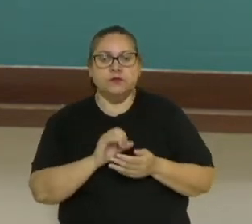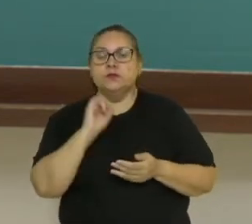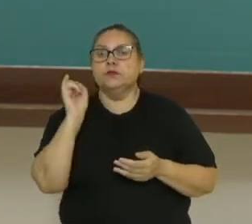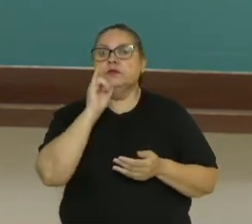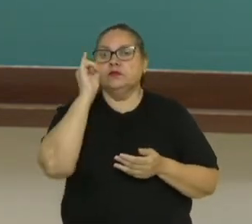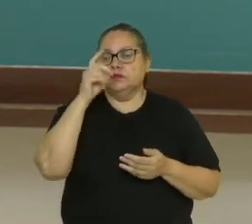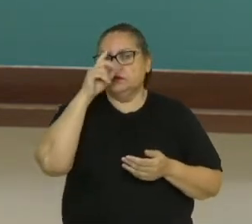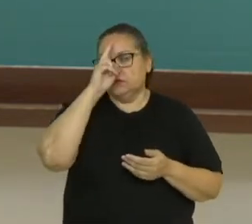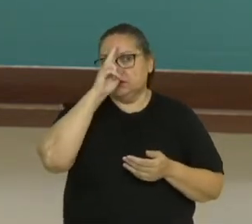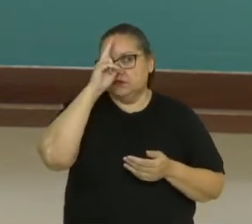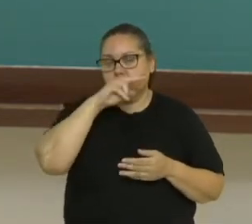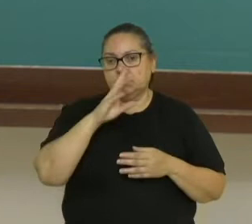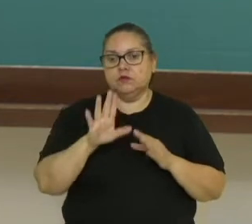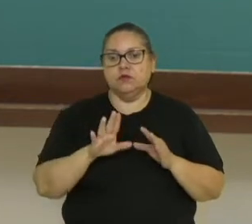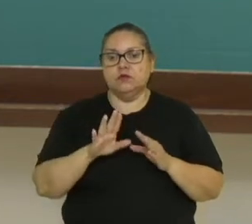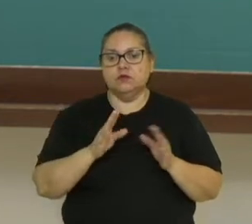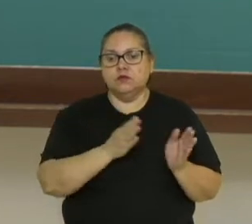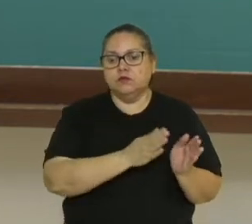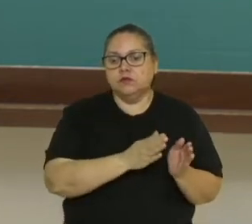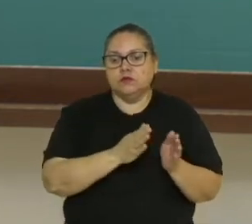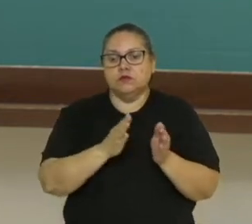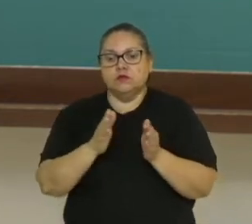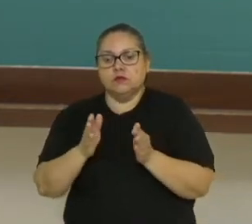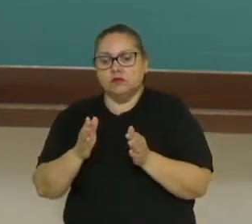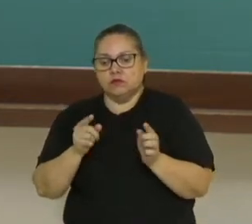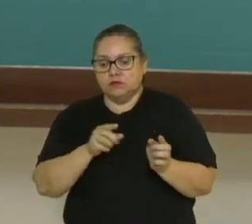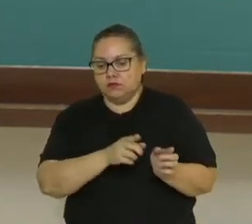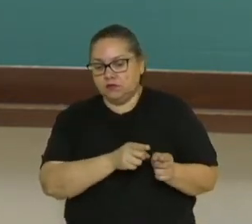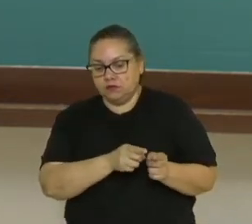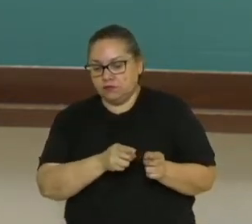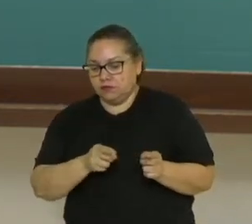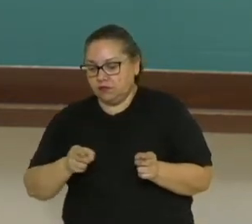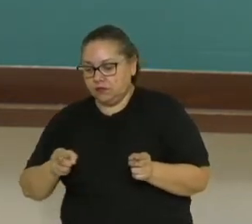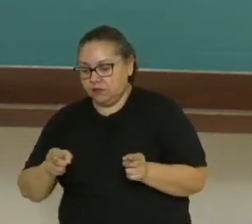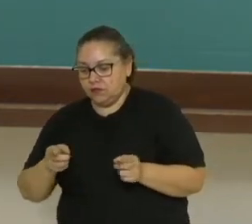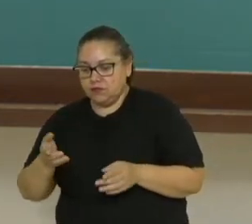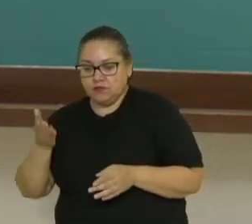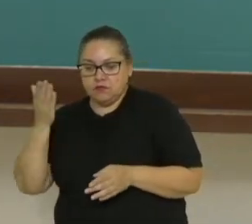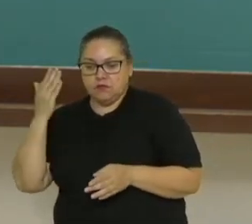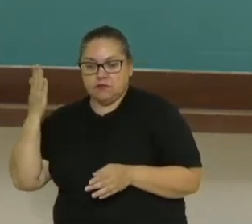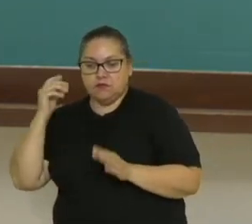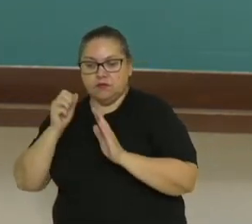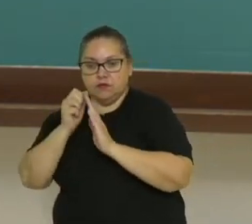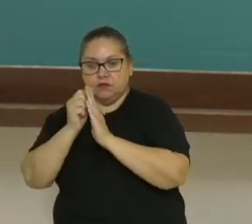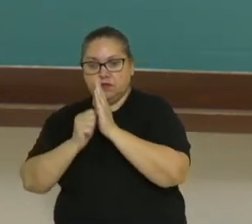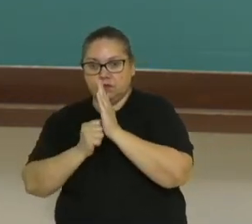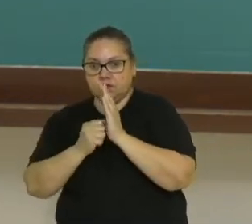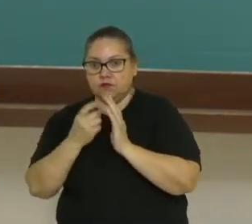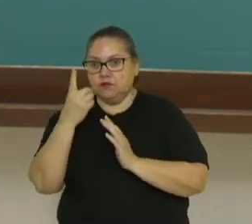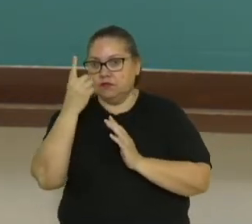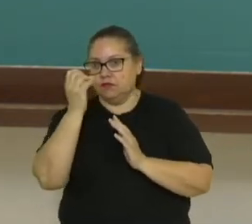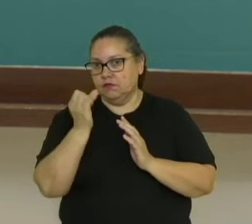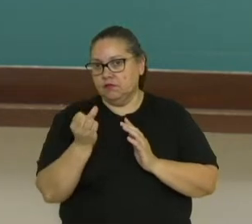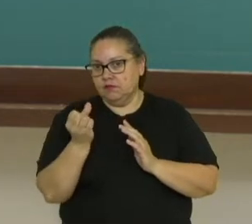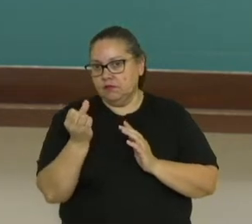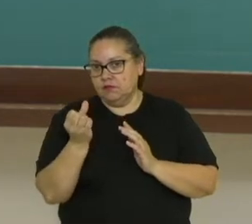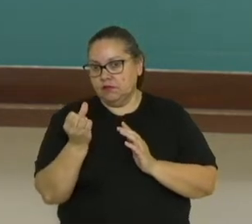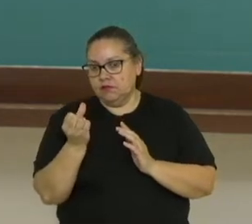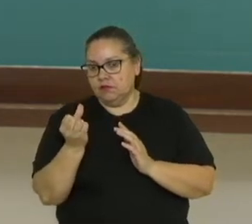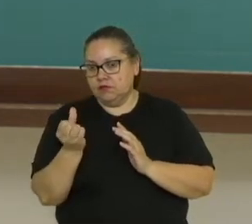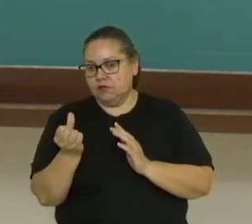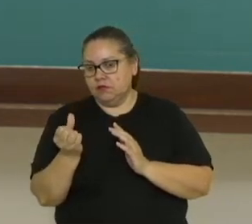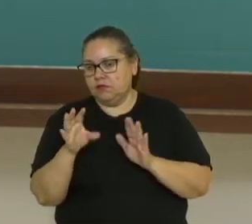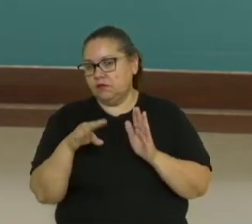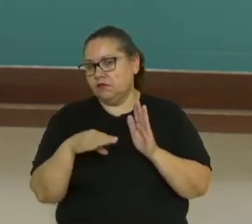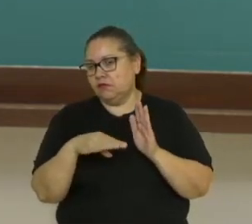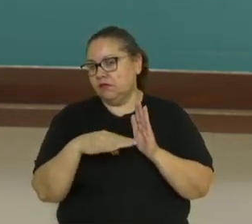gente lembrar é que durante esse período, lá no século XVI e até o